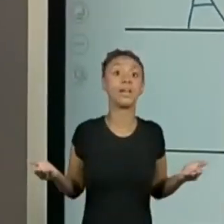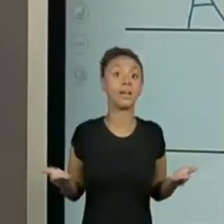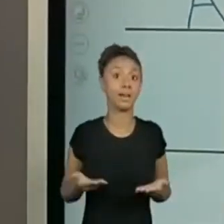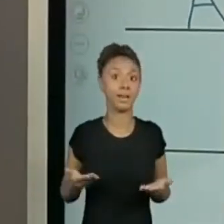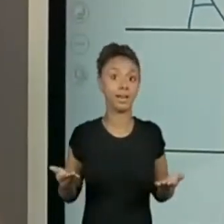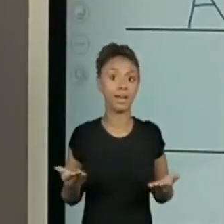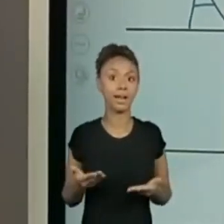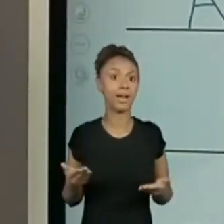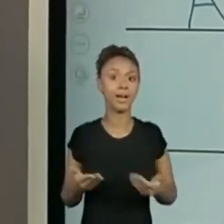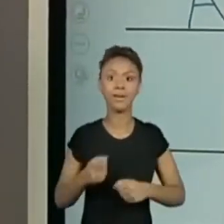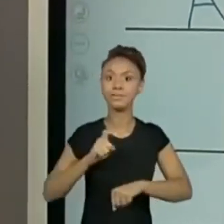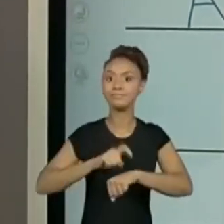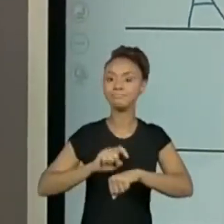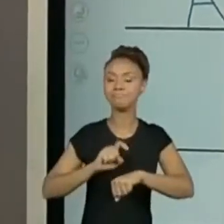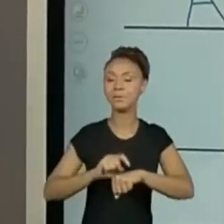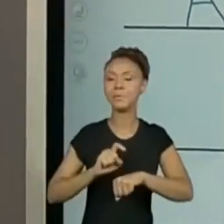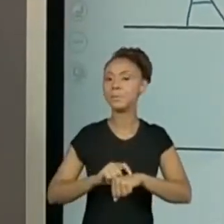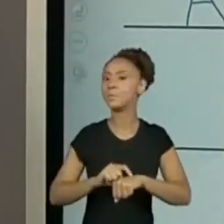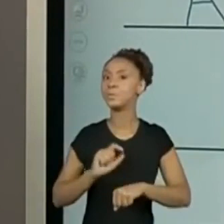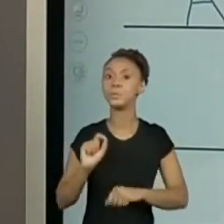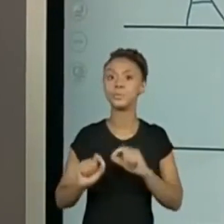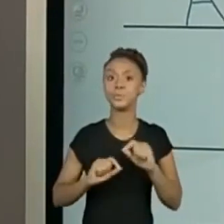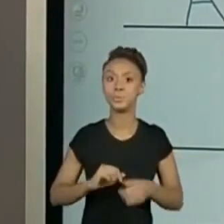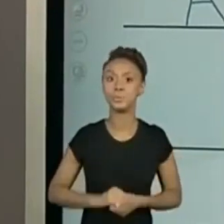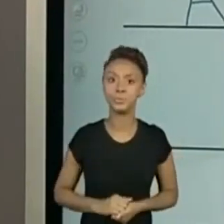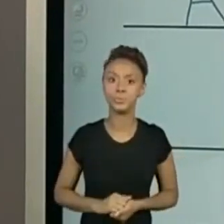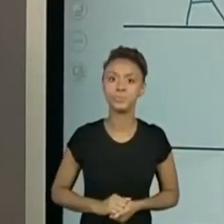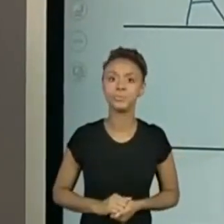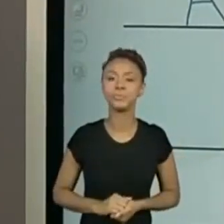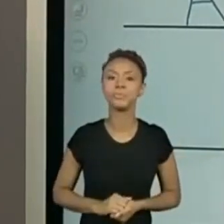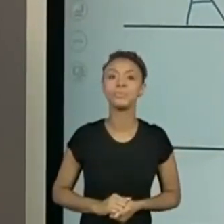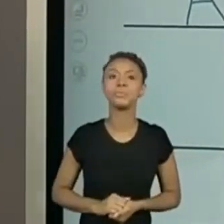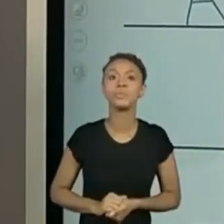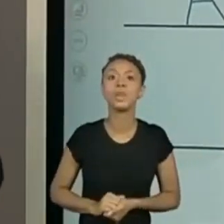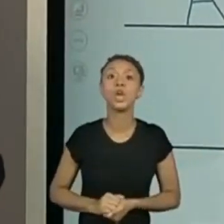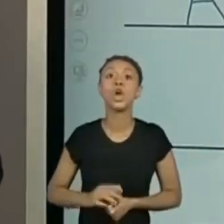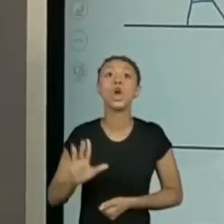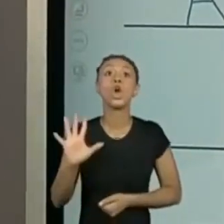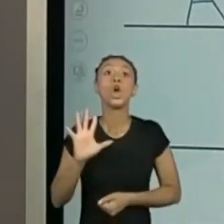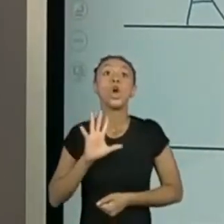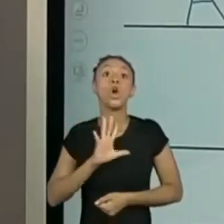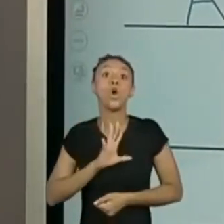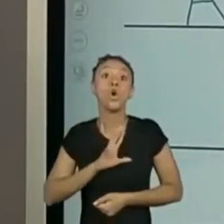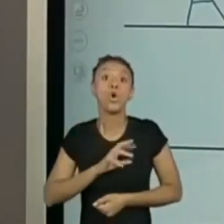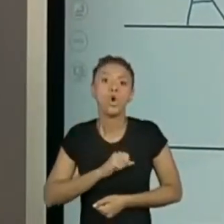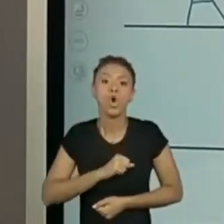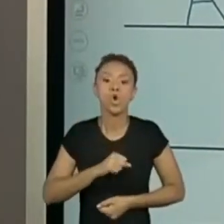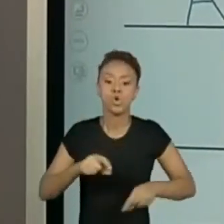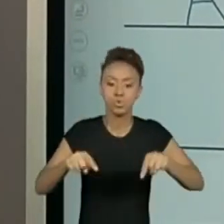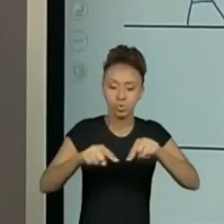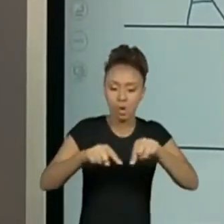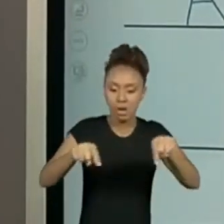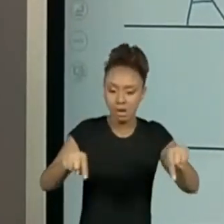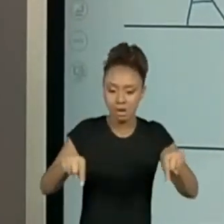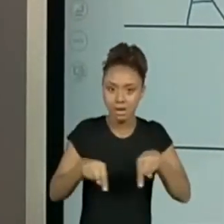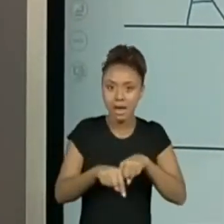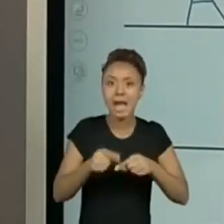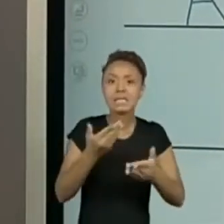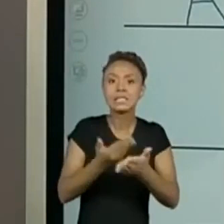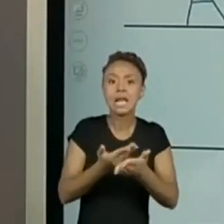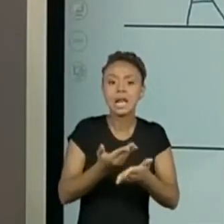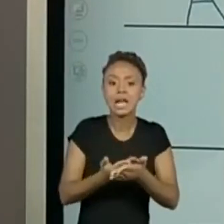Agora, chegou a hora da gente falar do que a gente gosta de fazer na sala de aula. Tudo